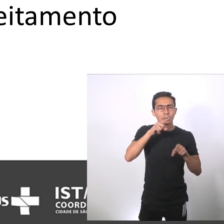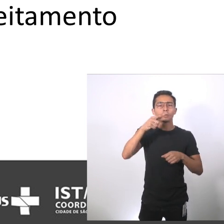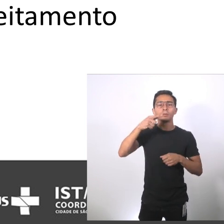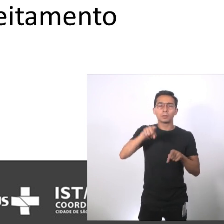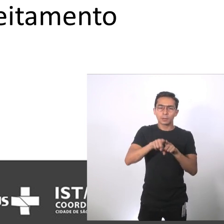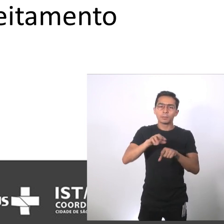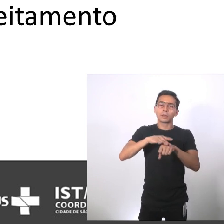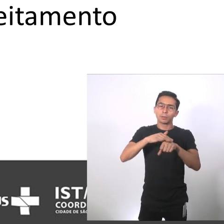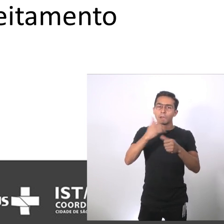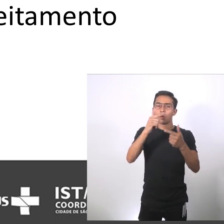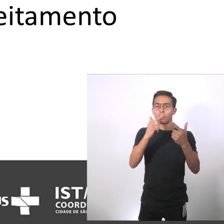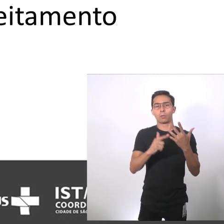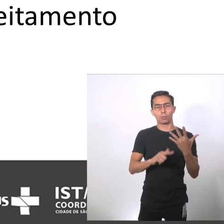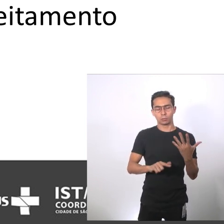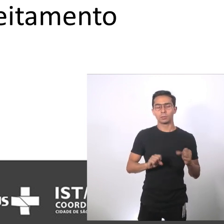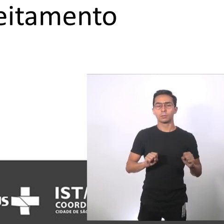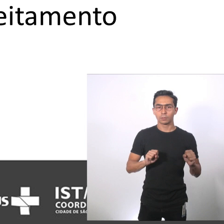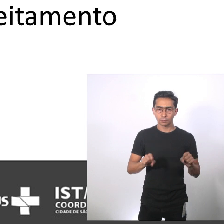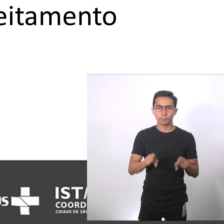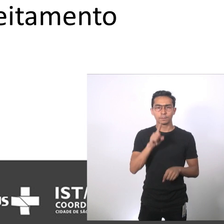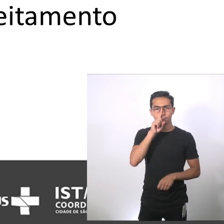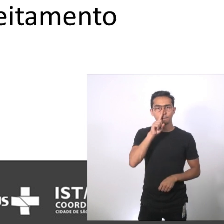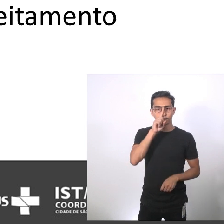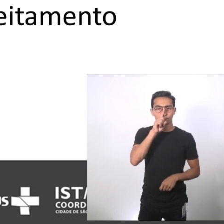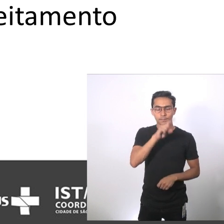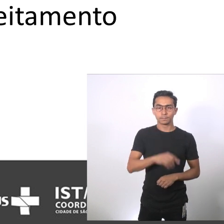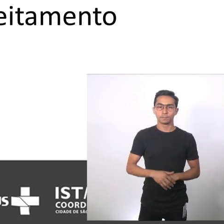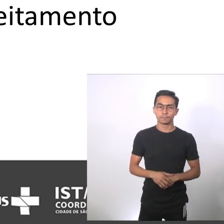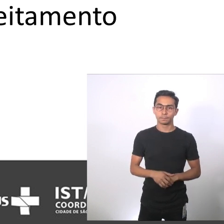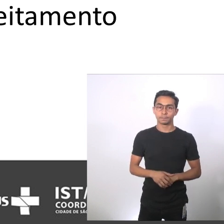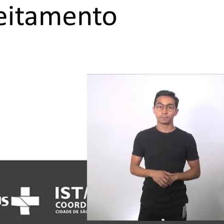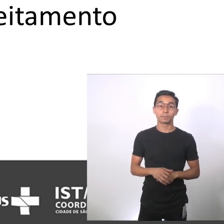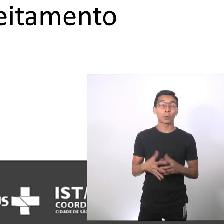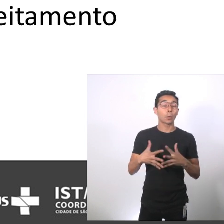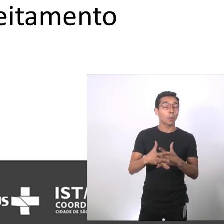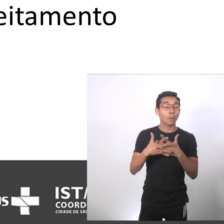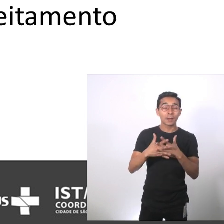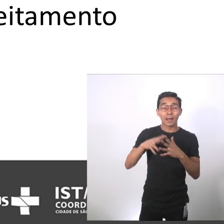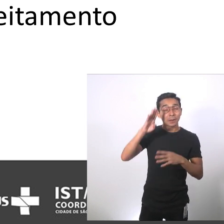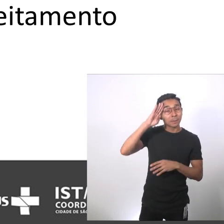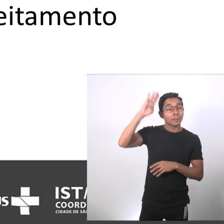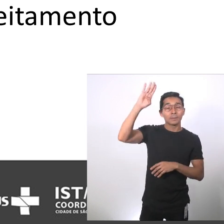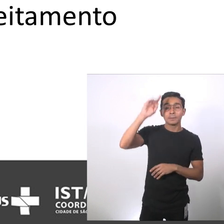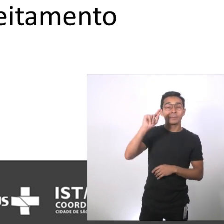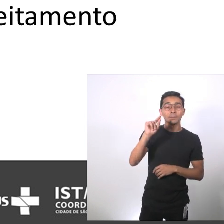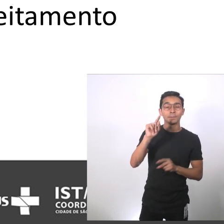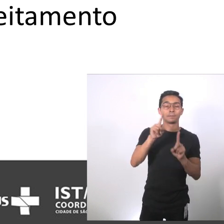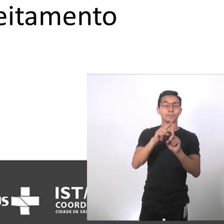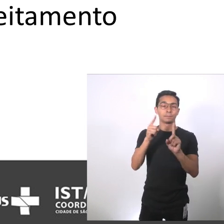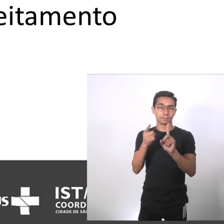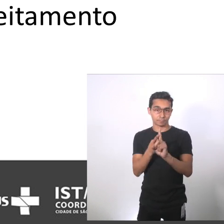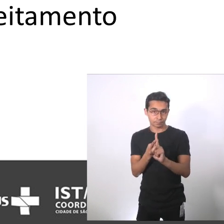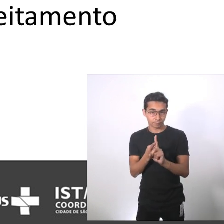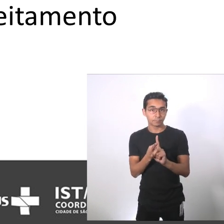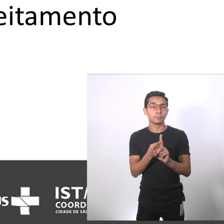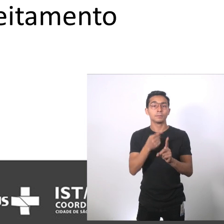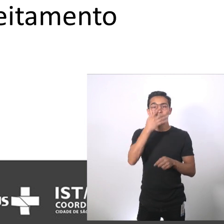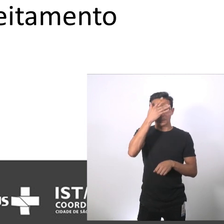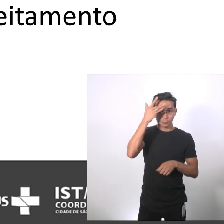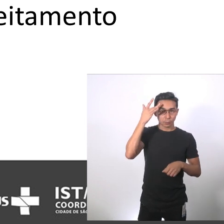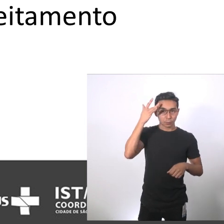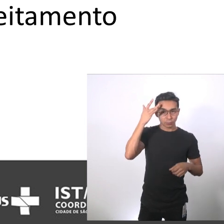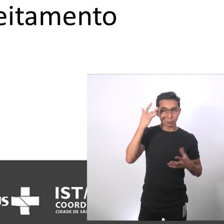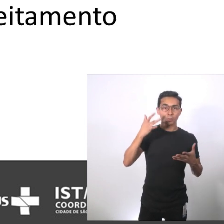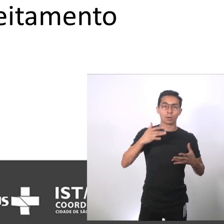População de risco para complicação. Então, criança, gestante e imunodeprimido é uma população de risco acrescido para